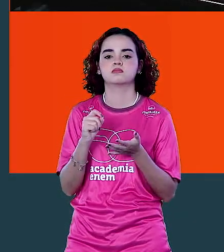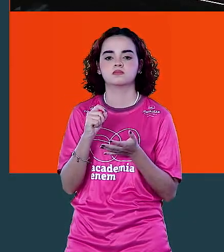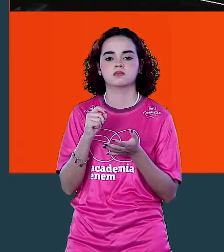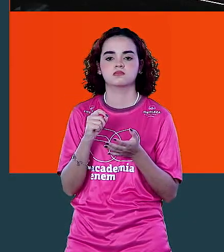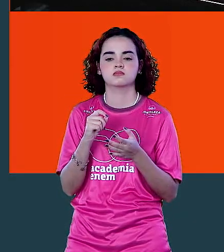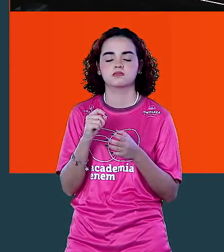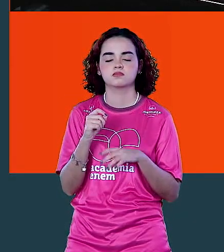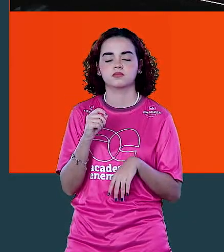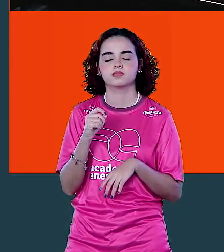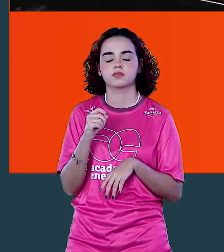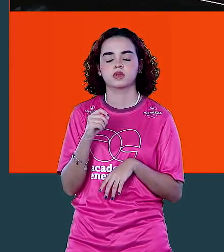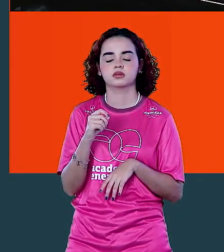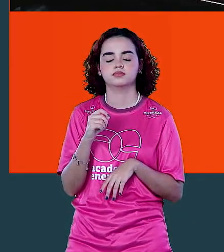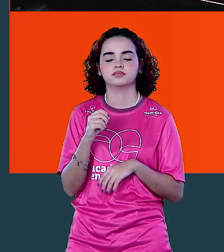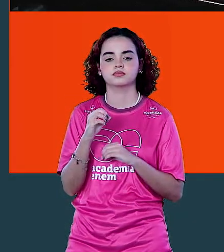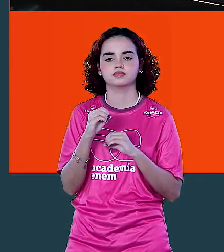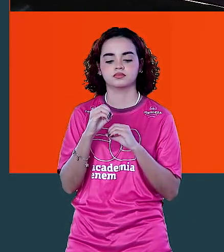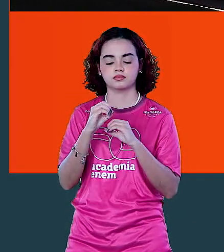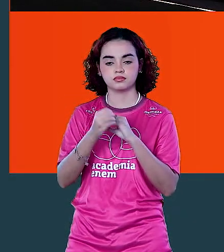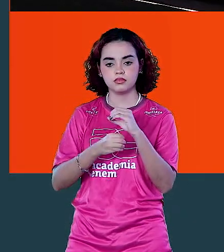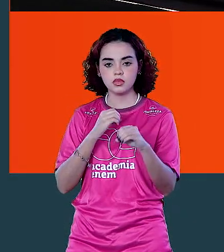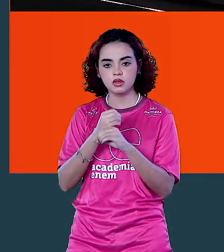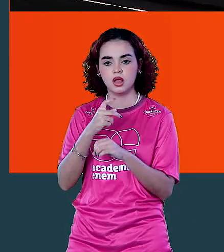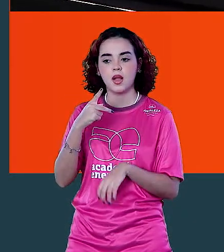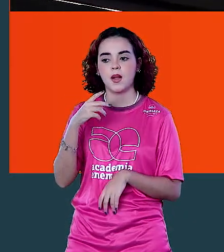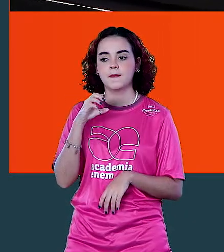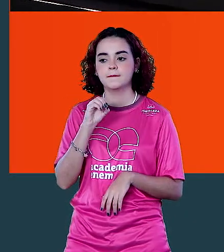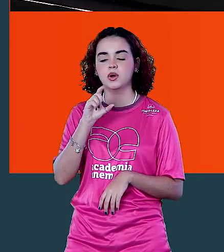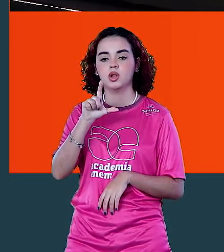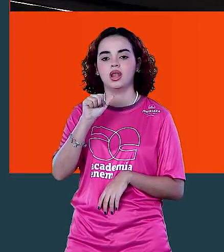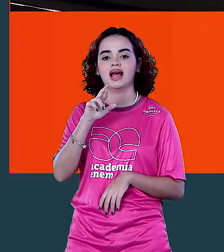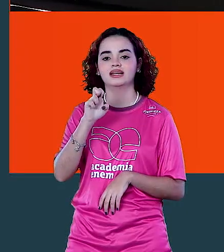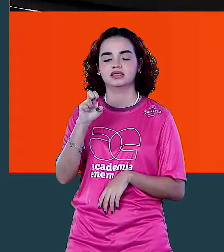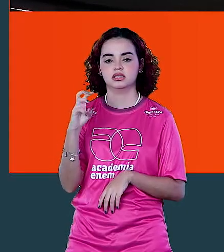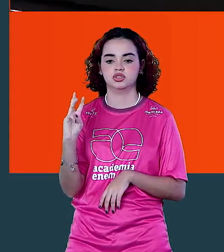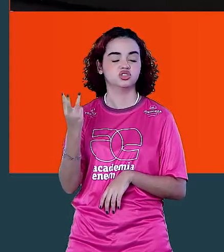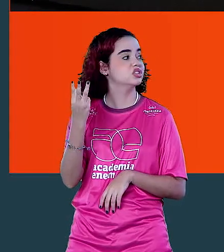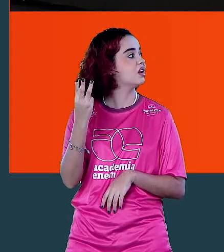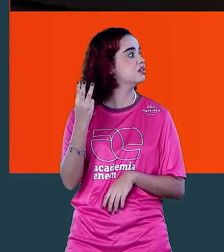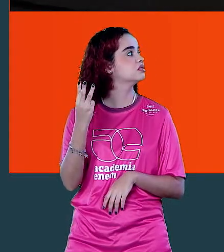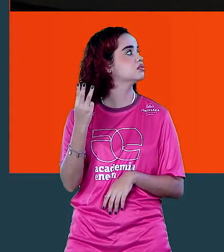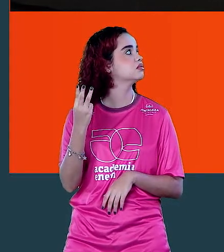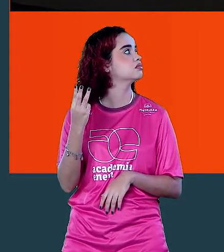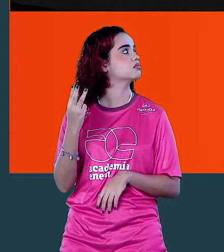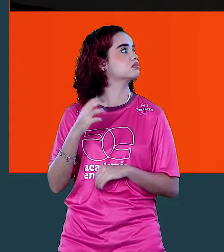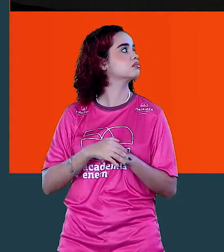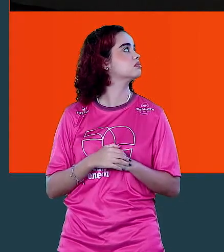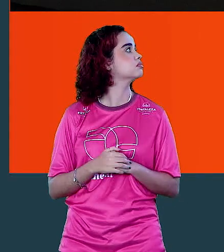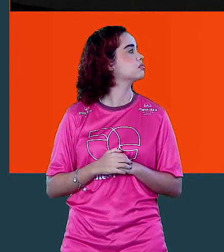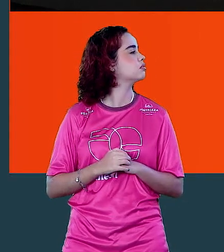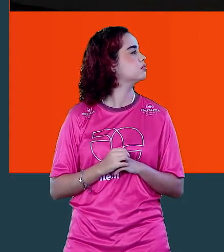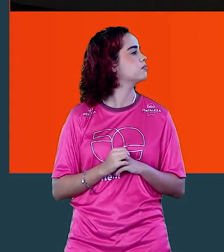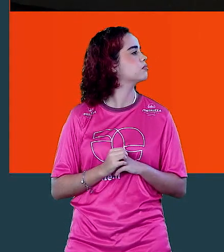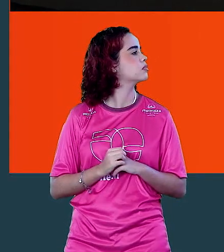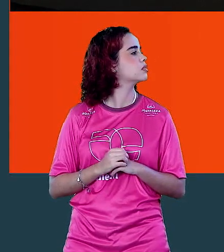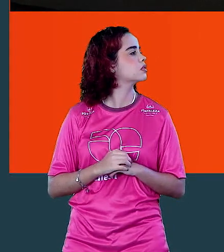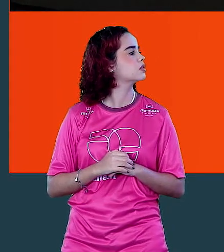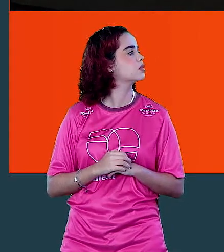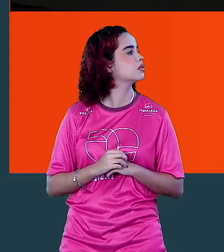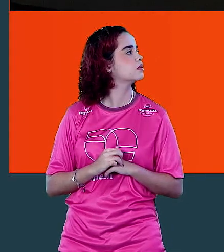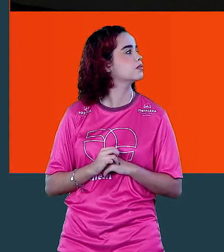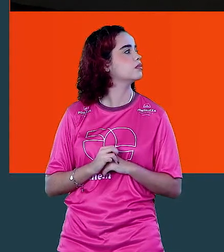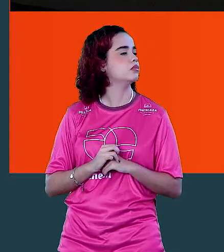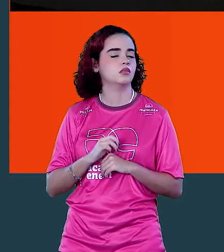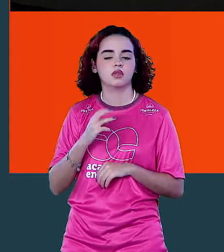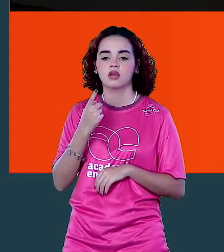Polares. Então vamos lá. Vamos raciocinar e organizar nosso pensamento. Presta atenção. Nós temos moléculas